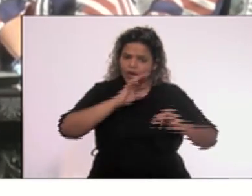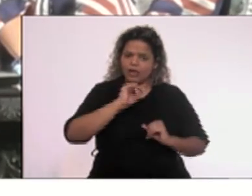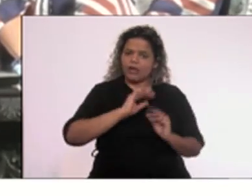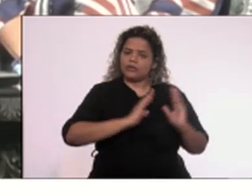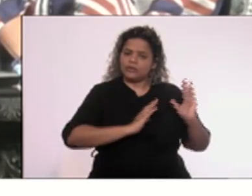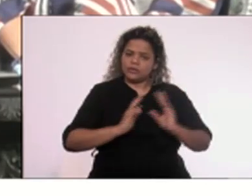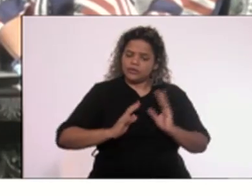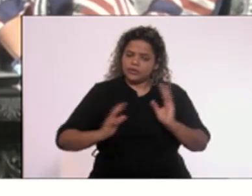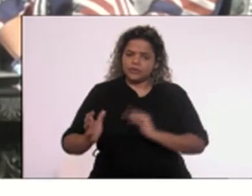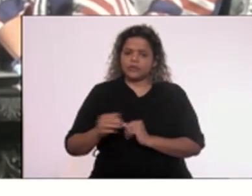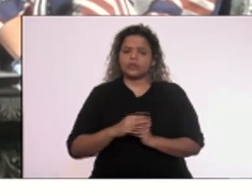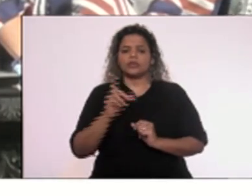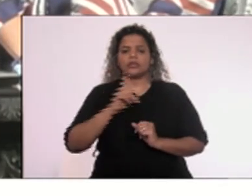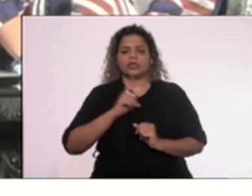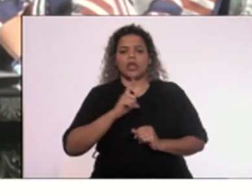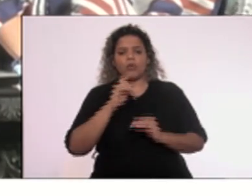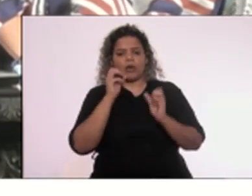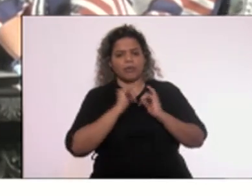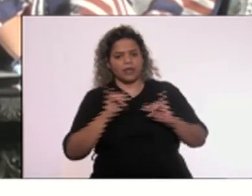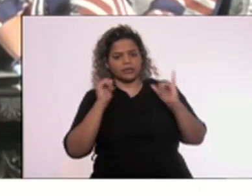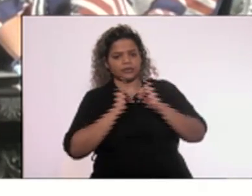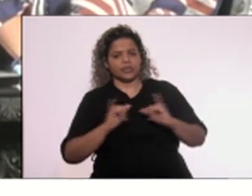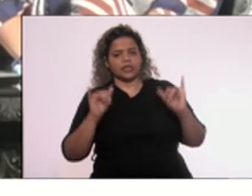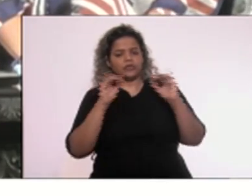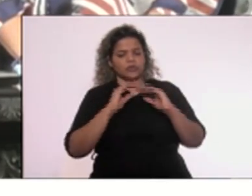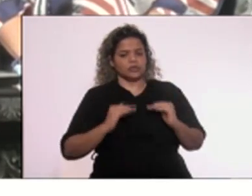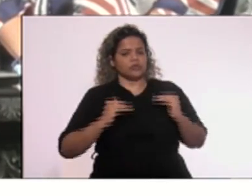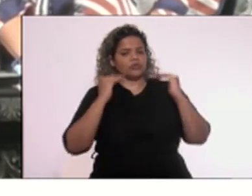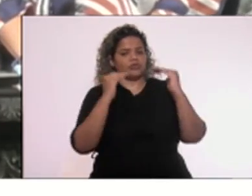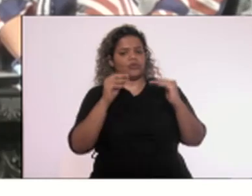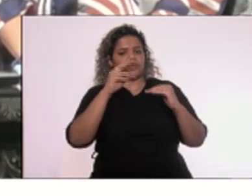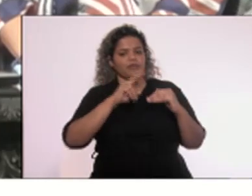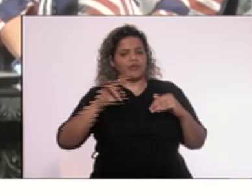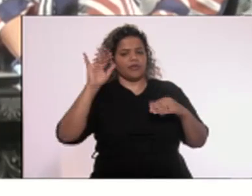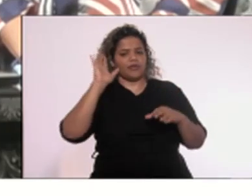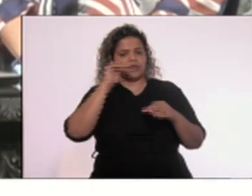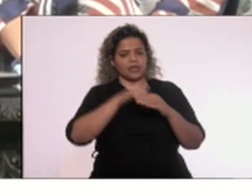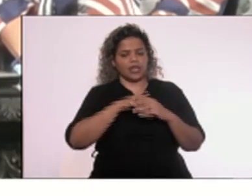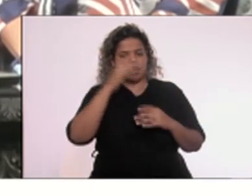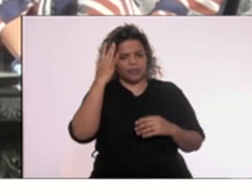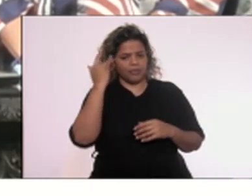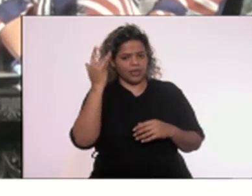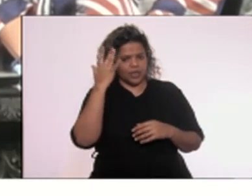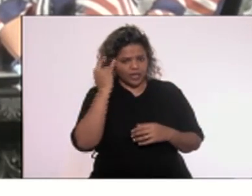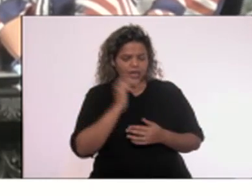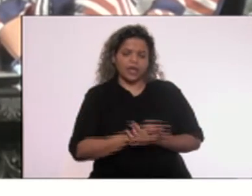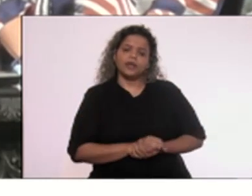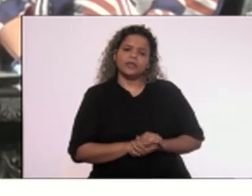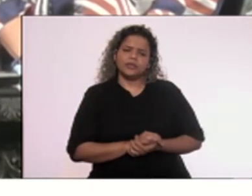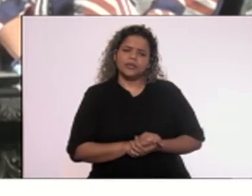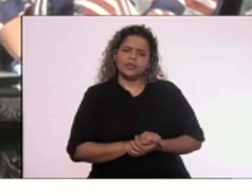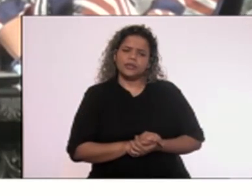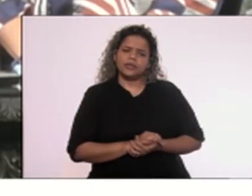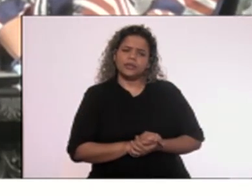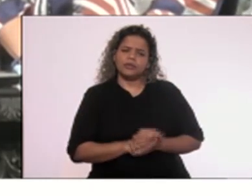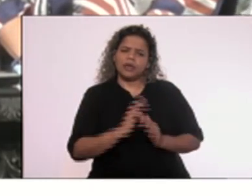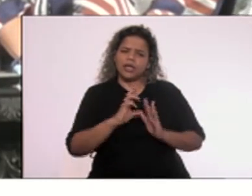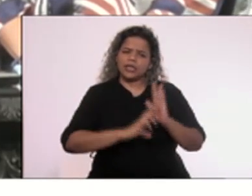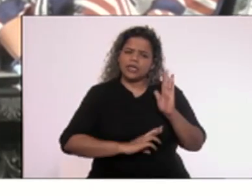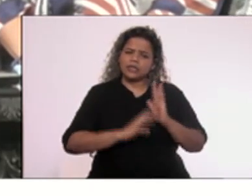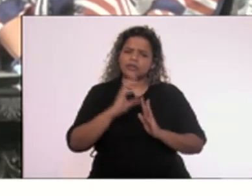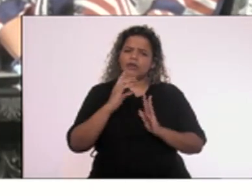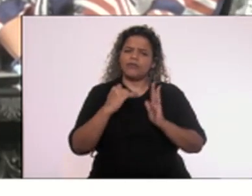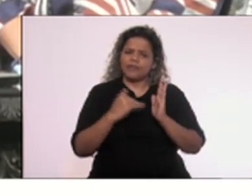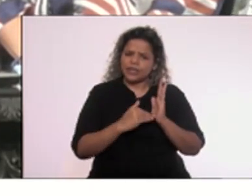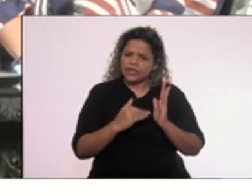das 3 primeiras, que tem uma mensagem do Executivo que a gente vai precisar votar no dia de amanhã, no mínimo a redação